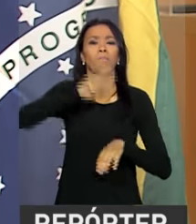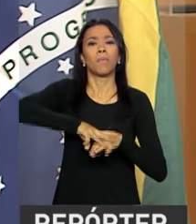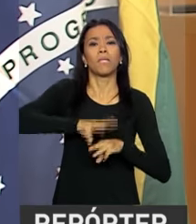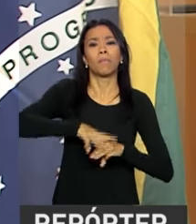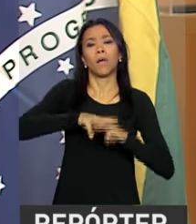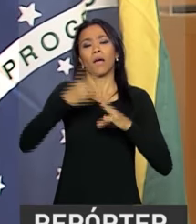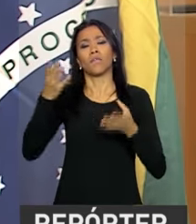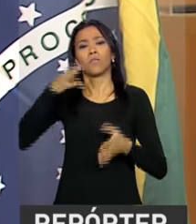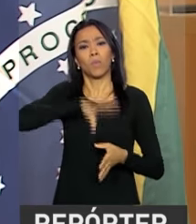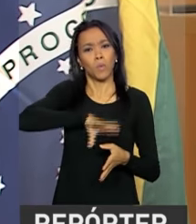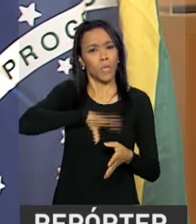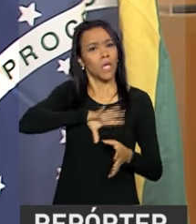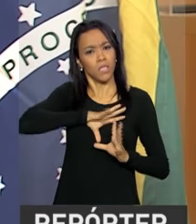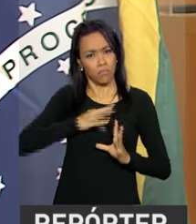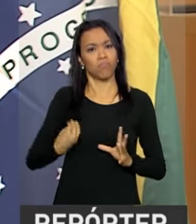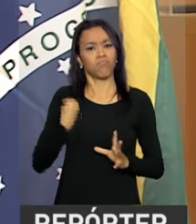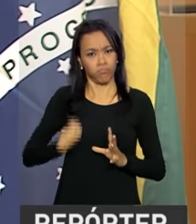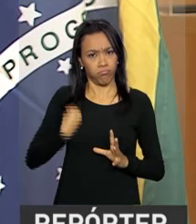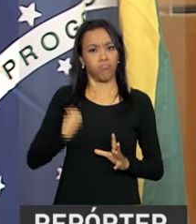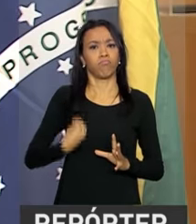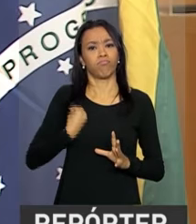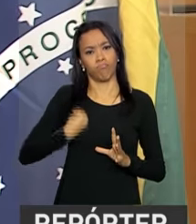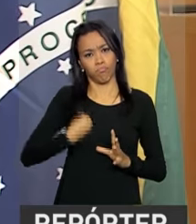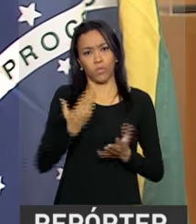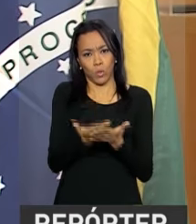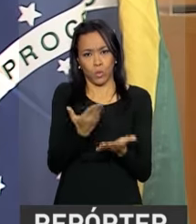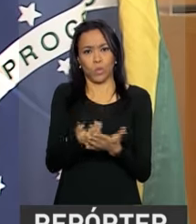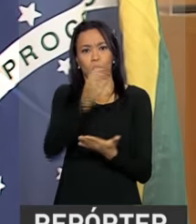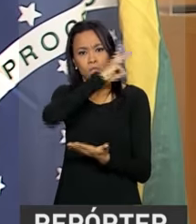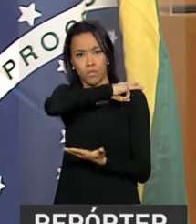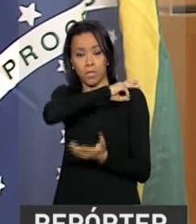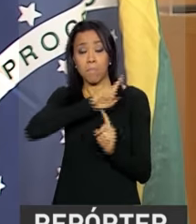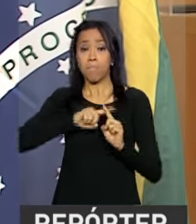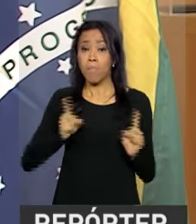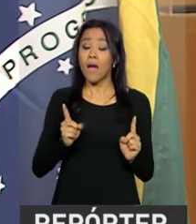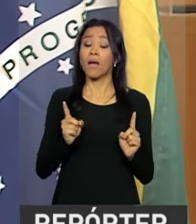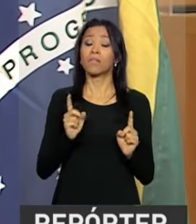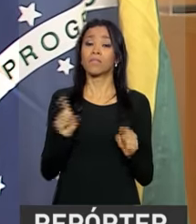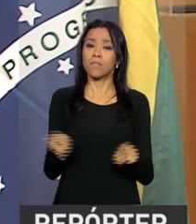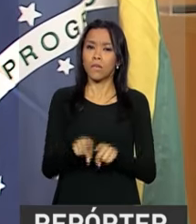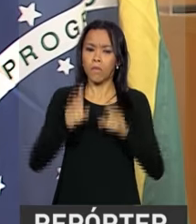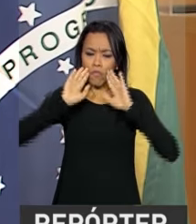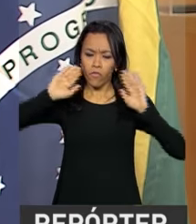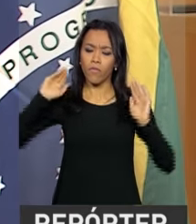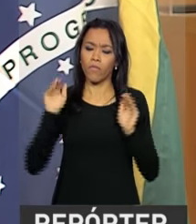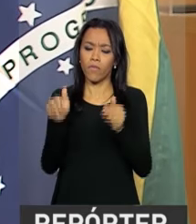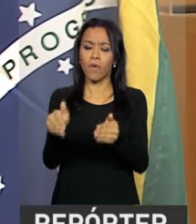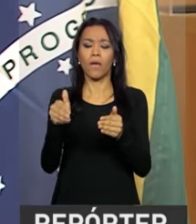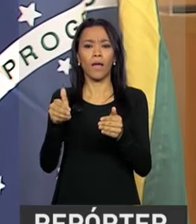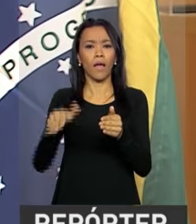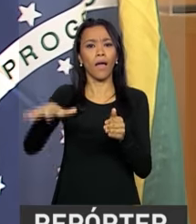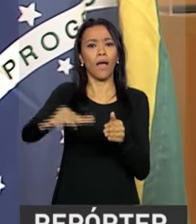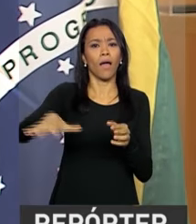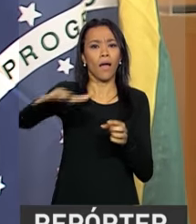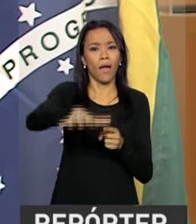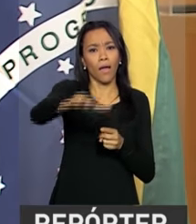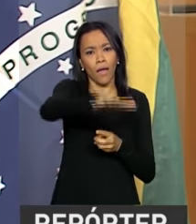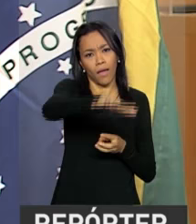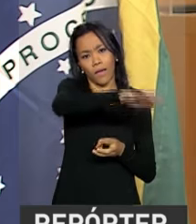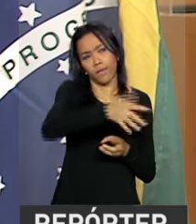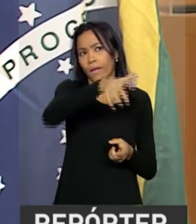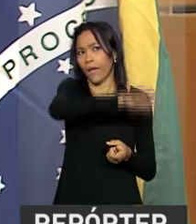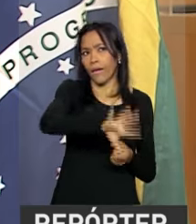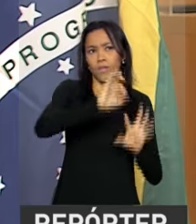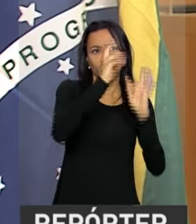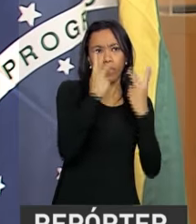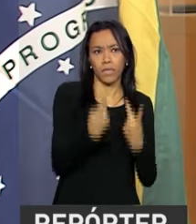estarão presentees em todo o ensino médio mas mais do que isso ele vai enfatizar as áreas de aprofundamento seja na área